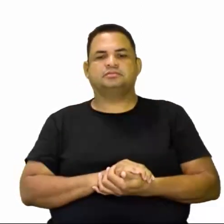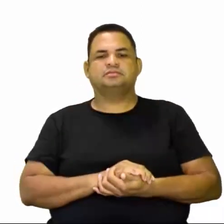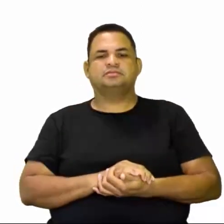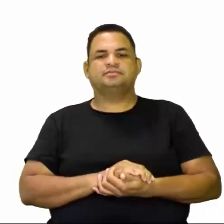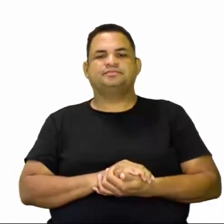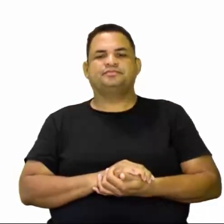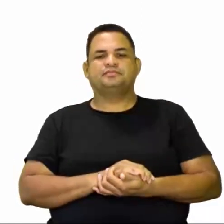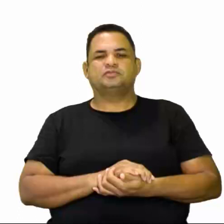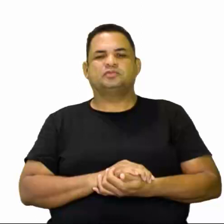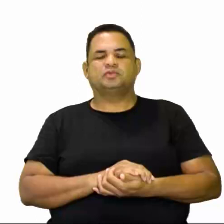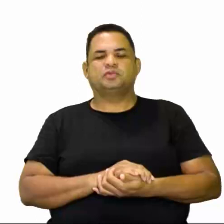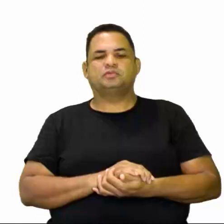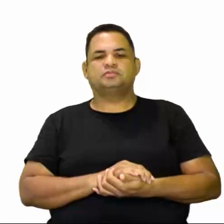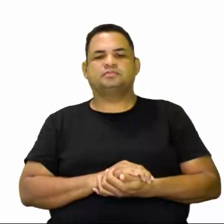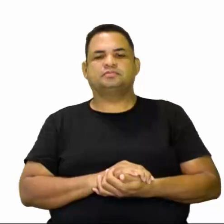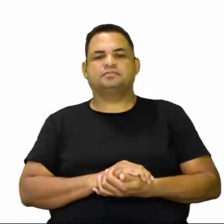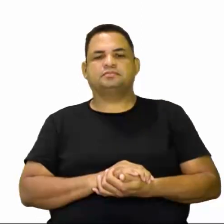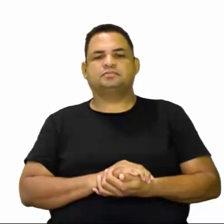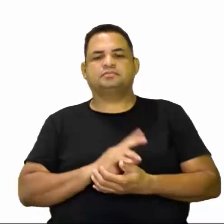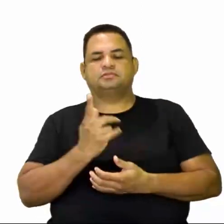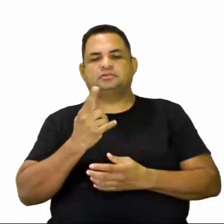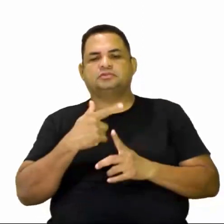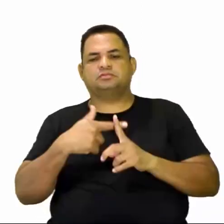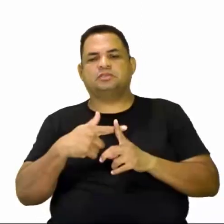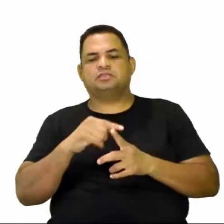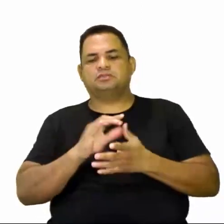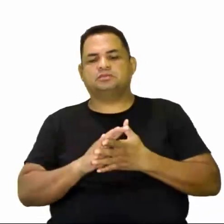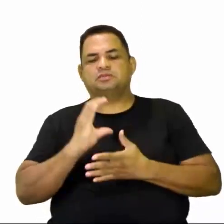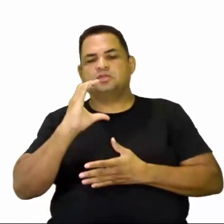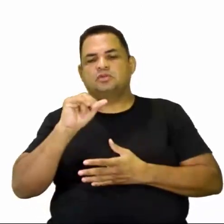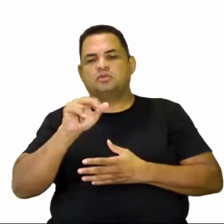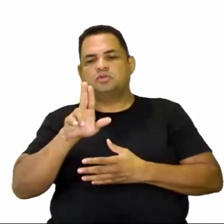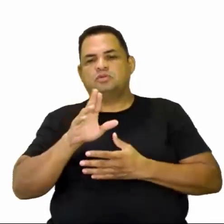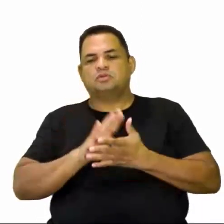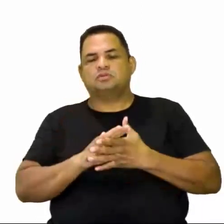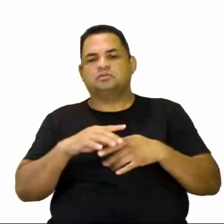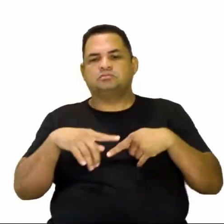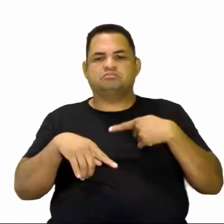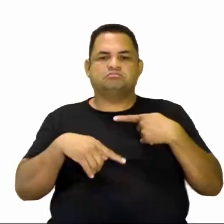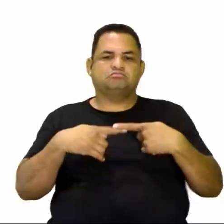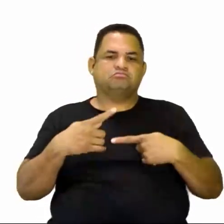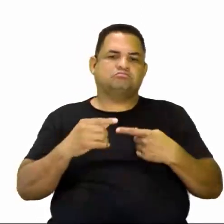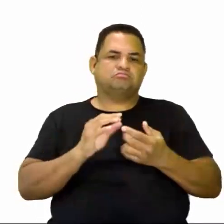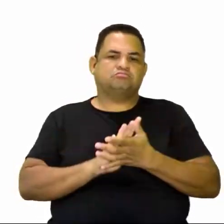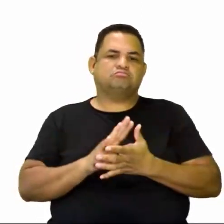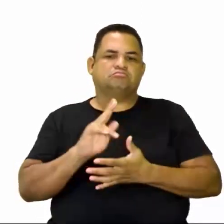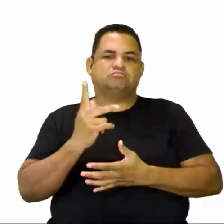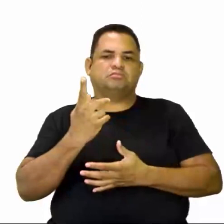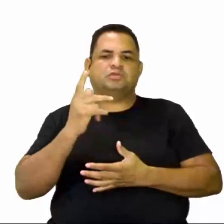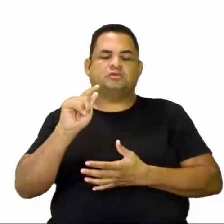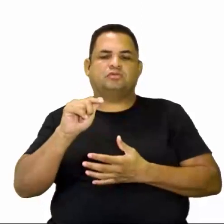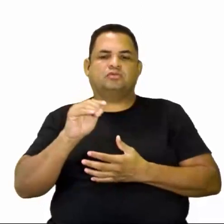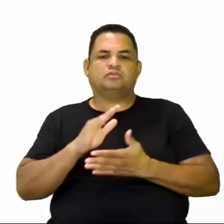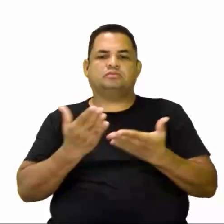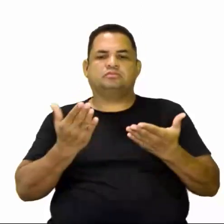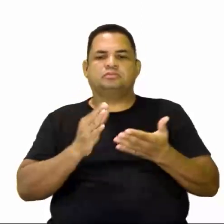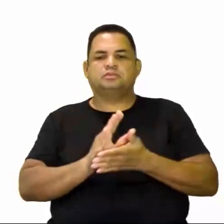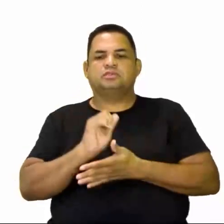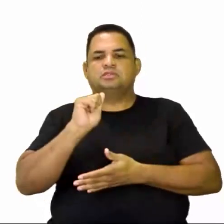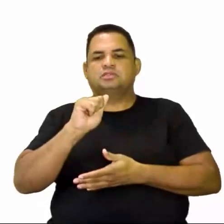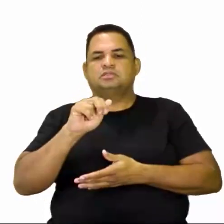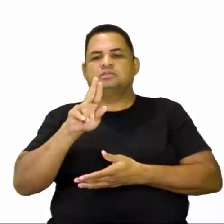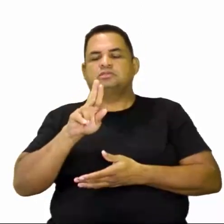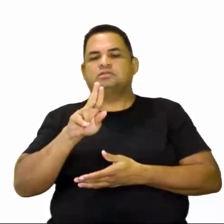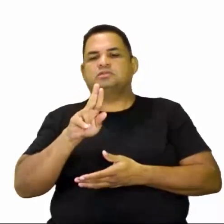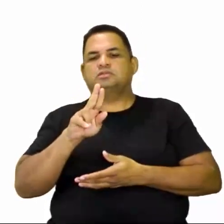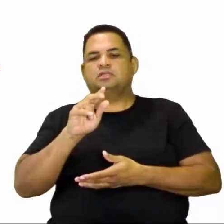viram. O hidrogênio mais reativo do que o cobre, consequentemente mais reativo do que o mercúrio mais